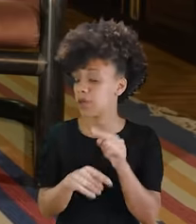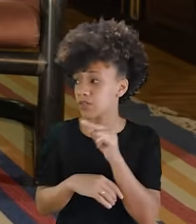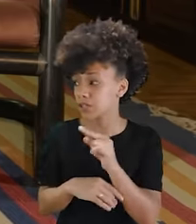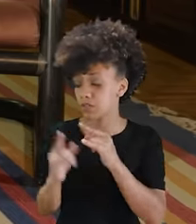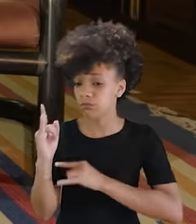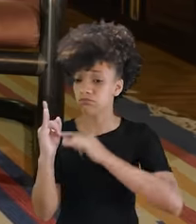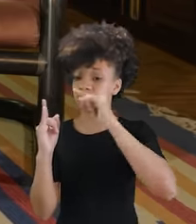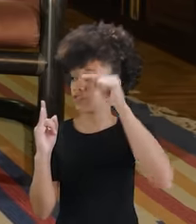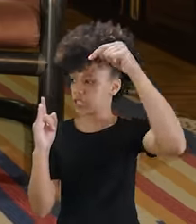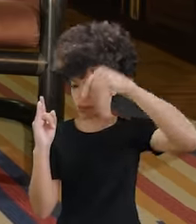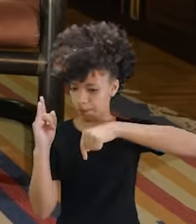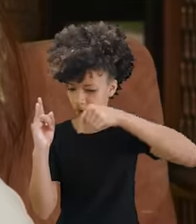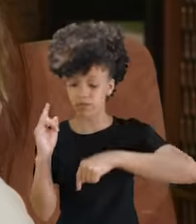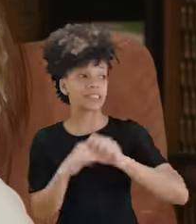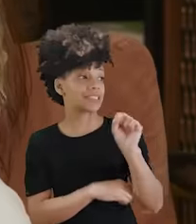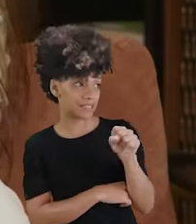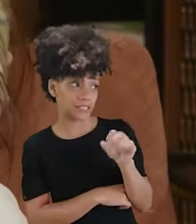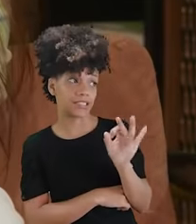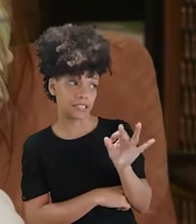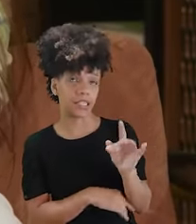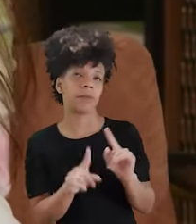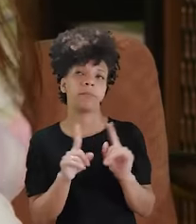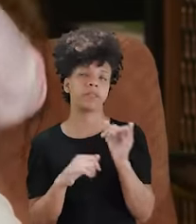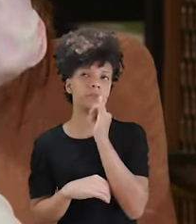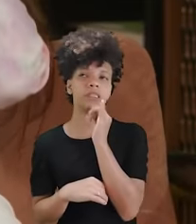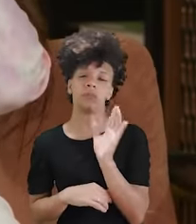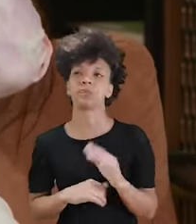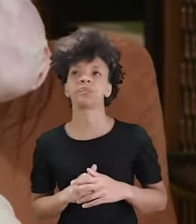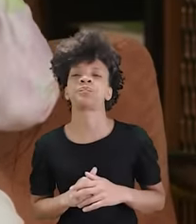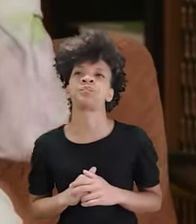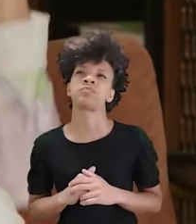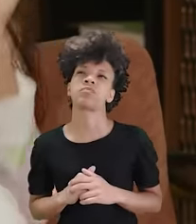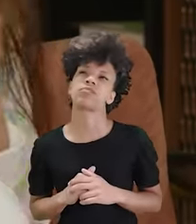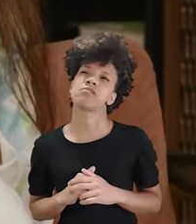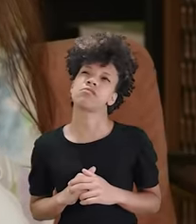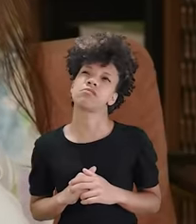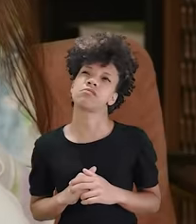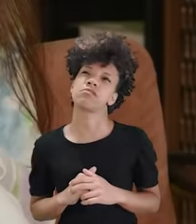E aí vocês ficam lá em Baixão e isso em açaí é